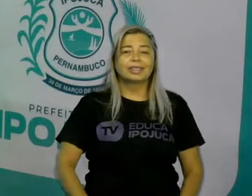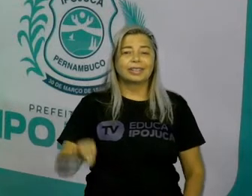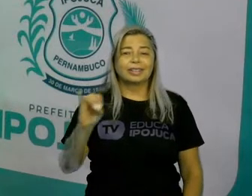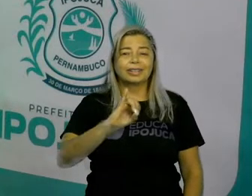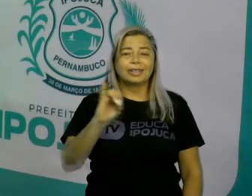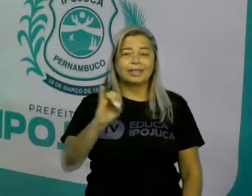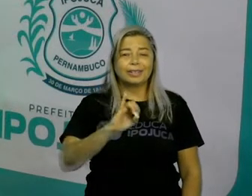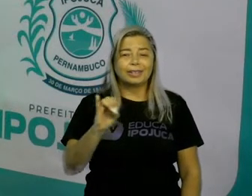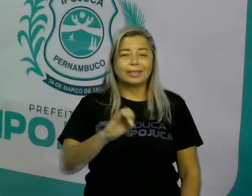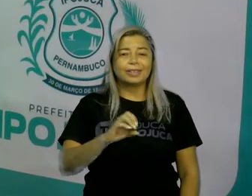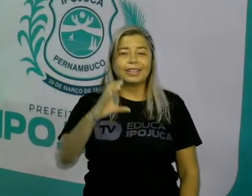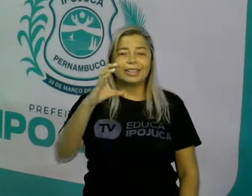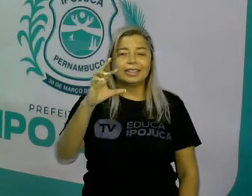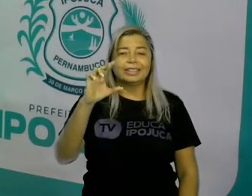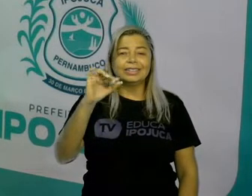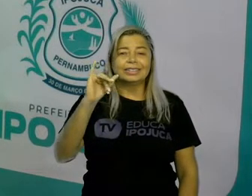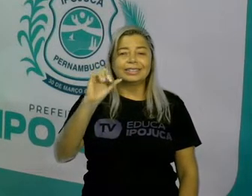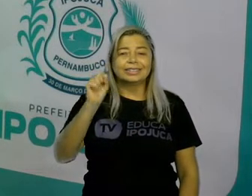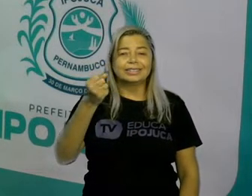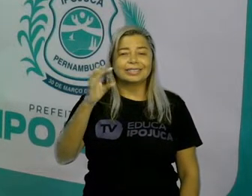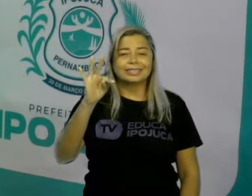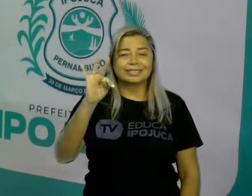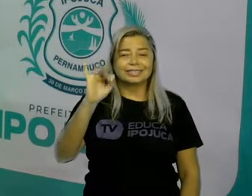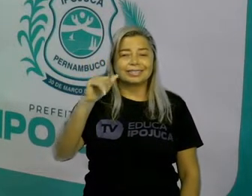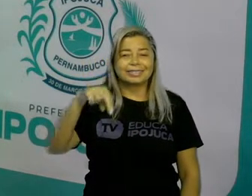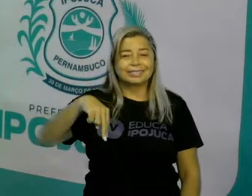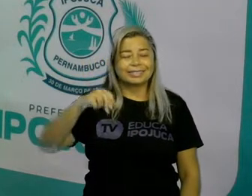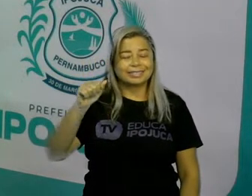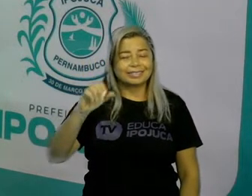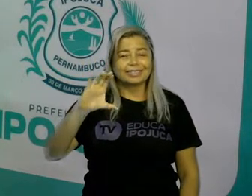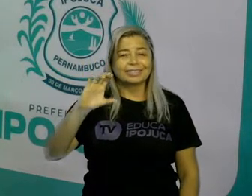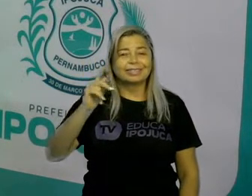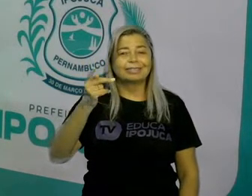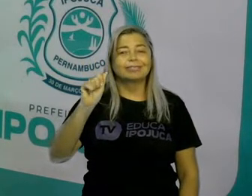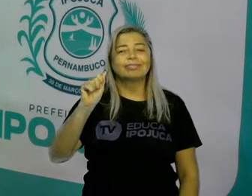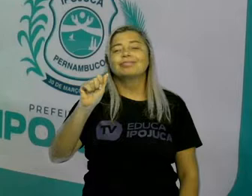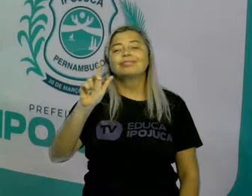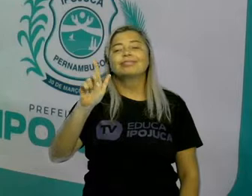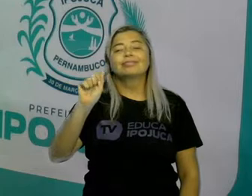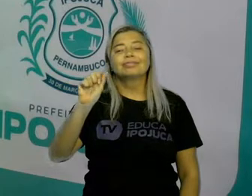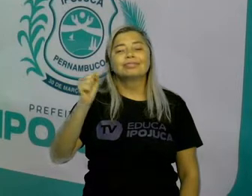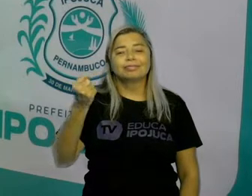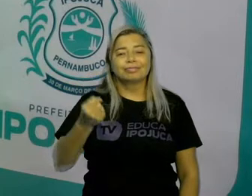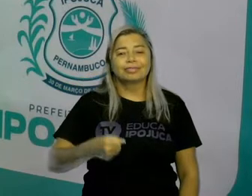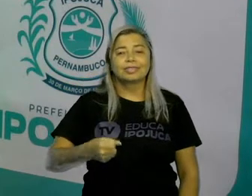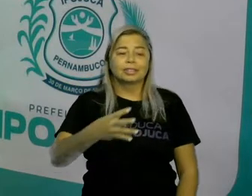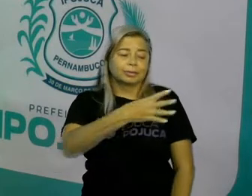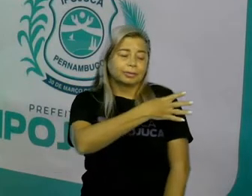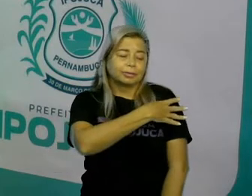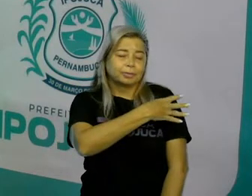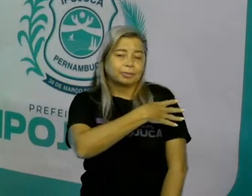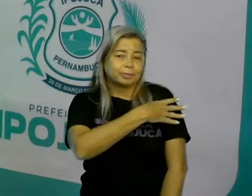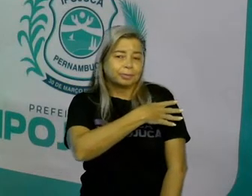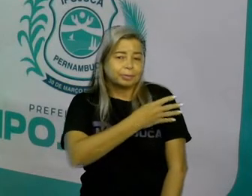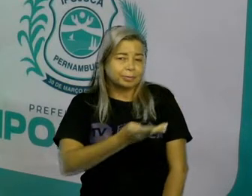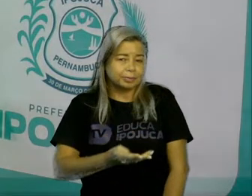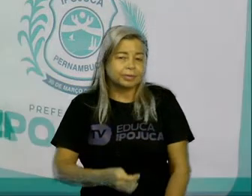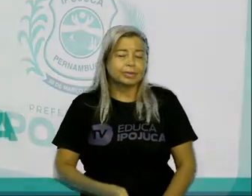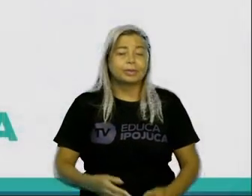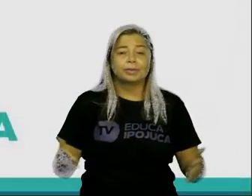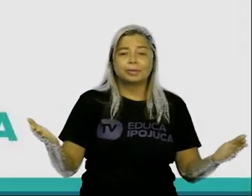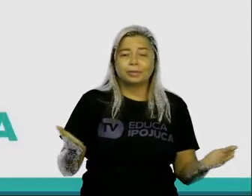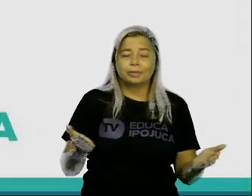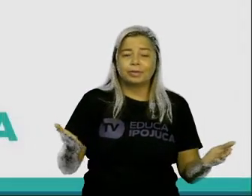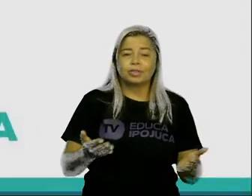Olá, o meu nome é Cristina Chagas, sou professora do quarto ano e hoje nós vamos ter uma aula de artes